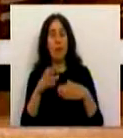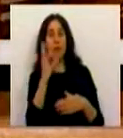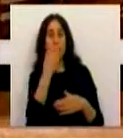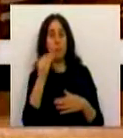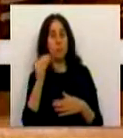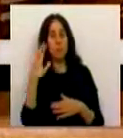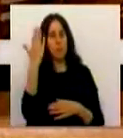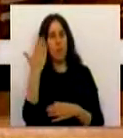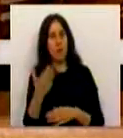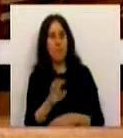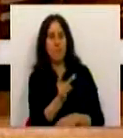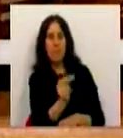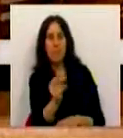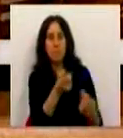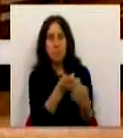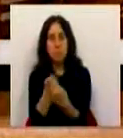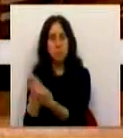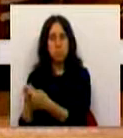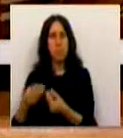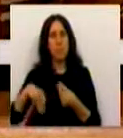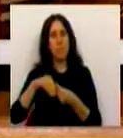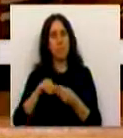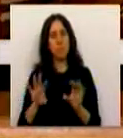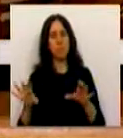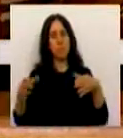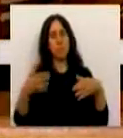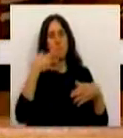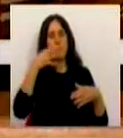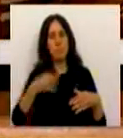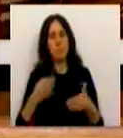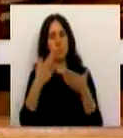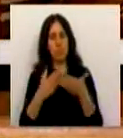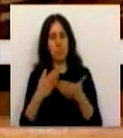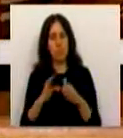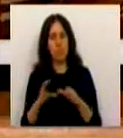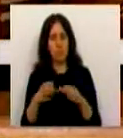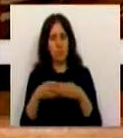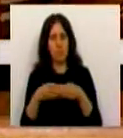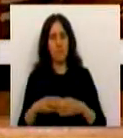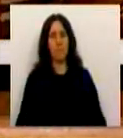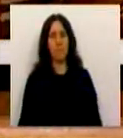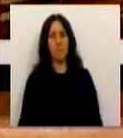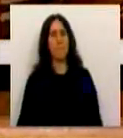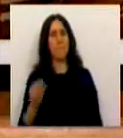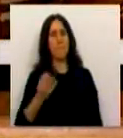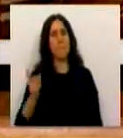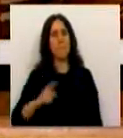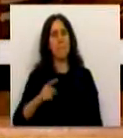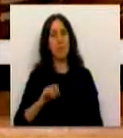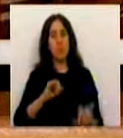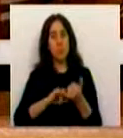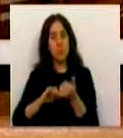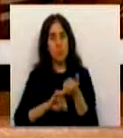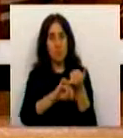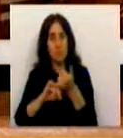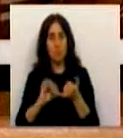seus pares, mas também perante todos os outros que compõem a comunidade escolar. Não poucas vezes, o envolvimento nas associações de estudantes